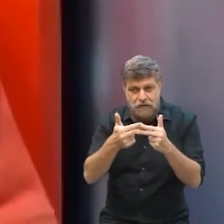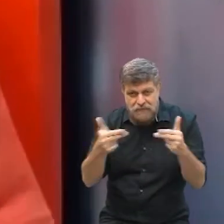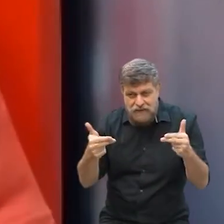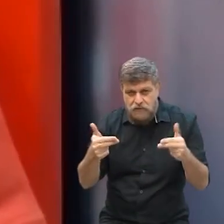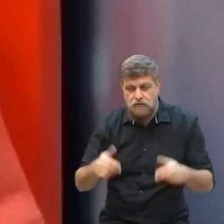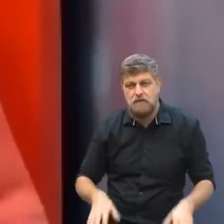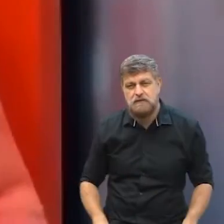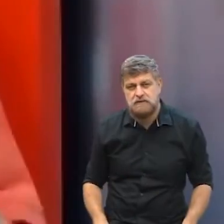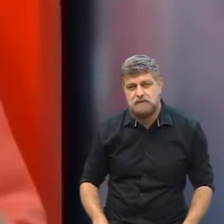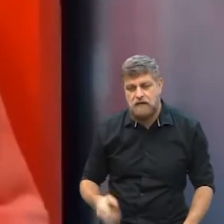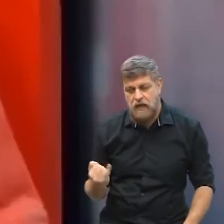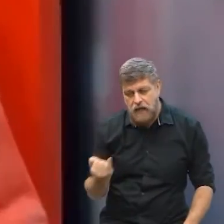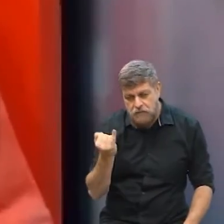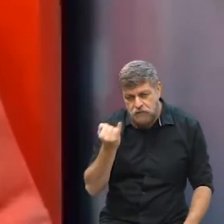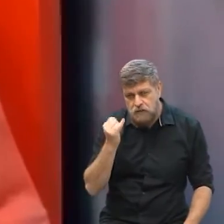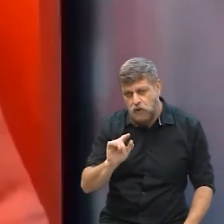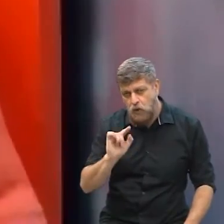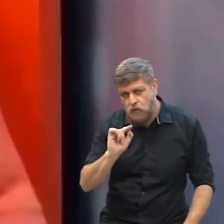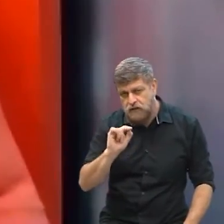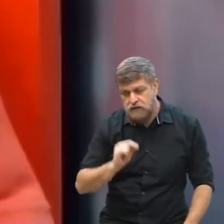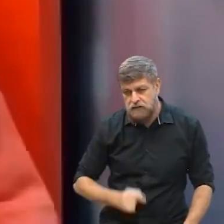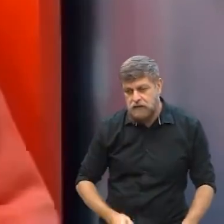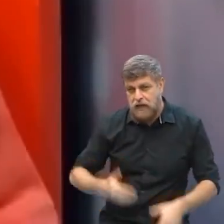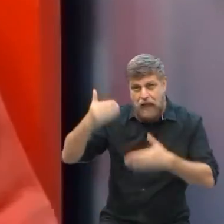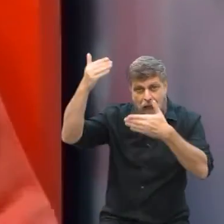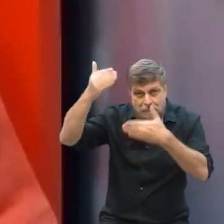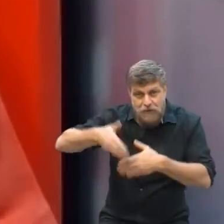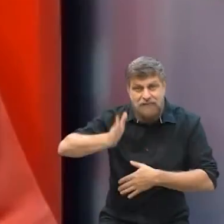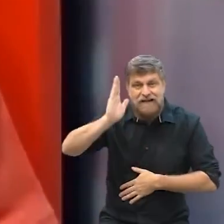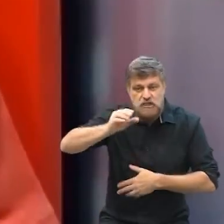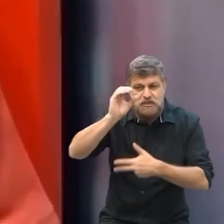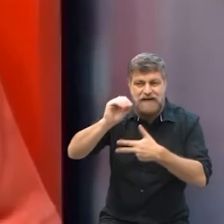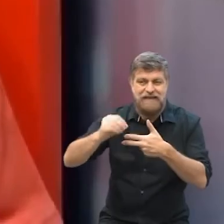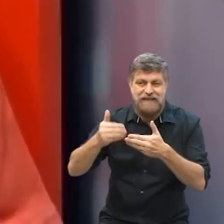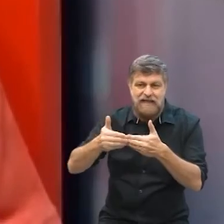pena mesmo, pegar provas anteriores do Enem,